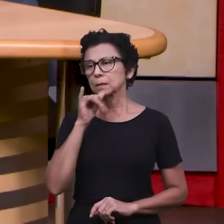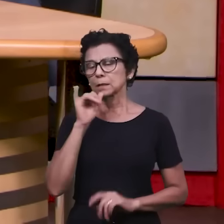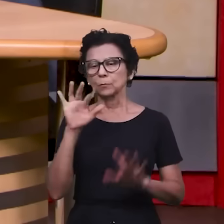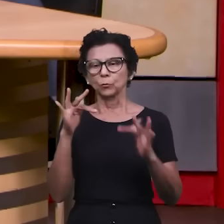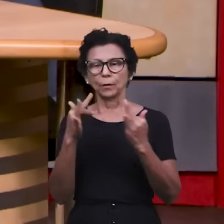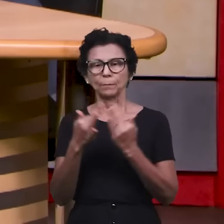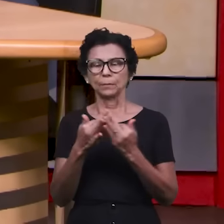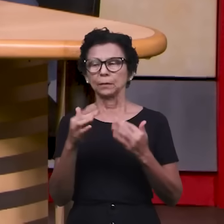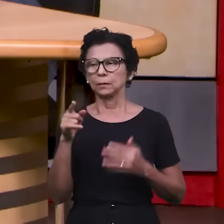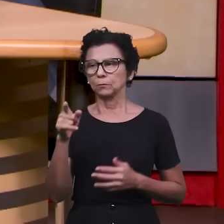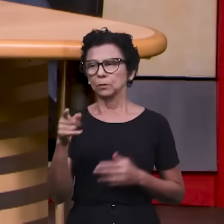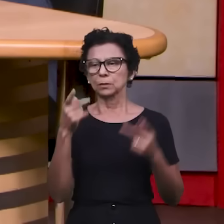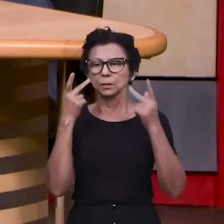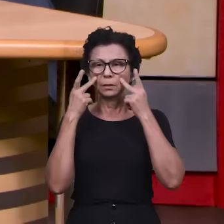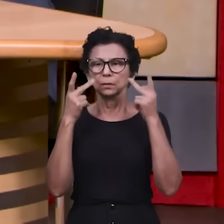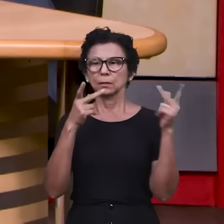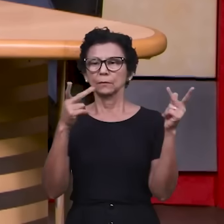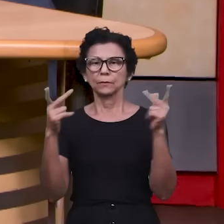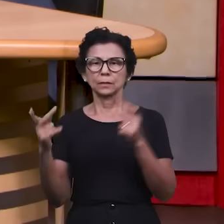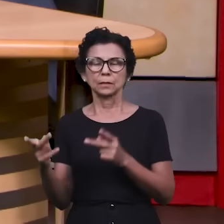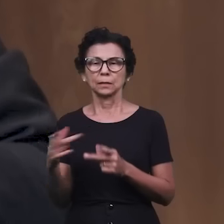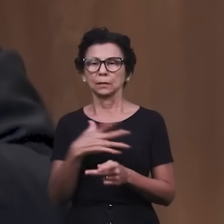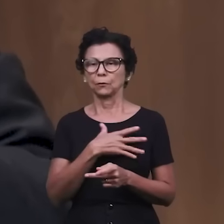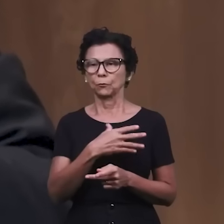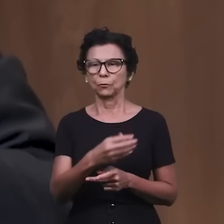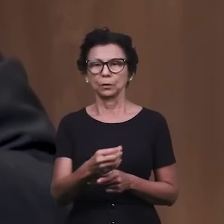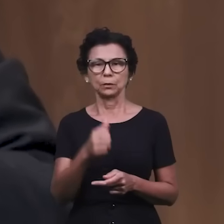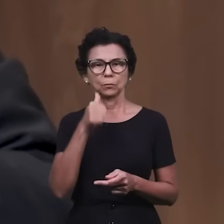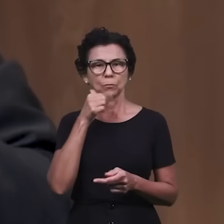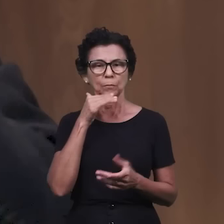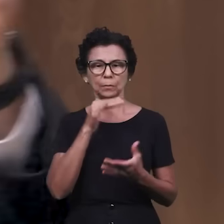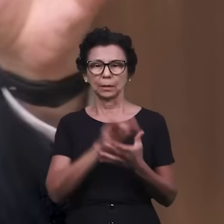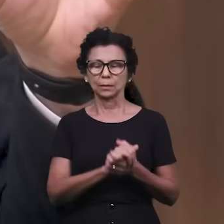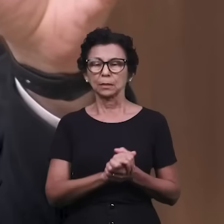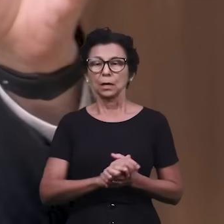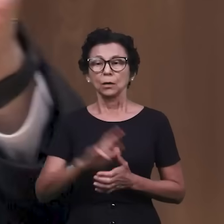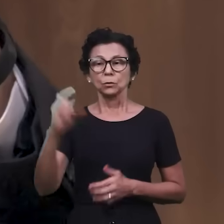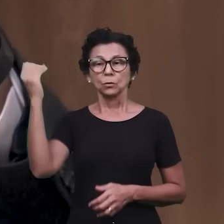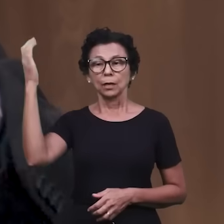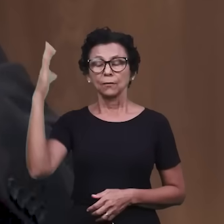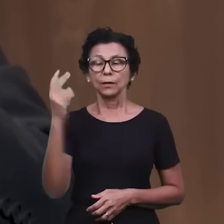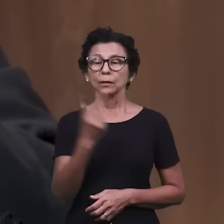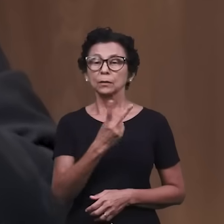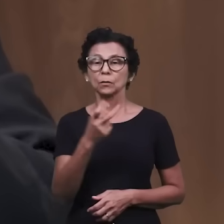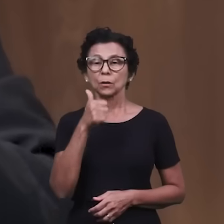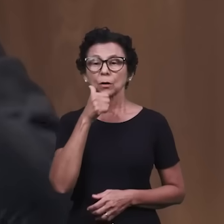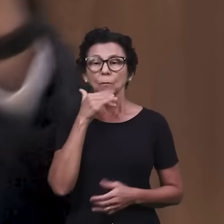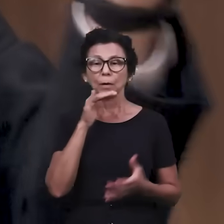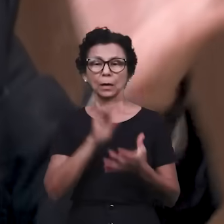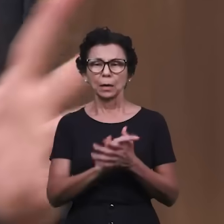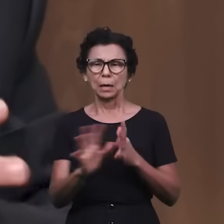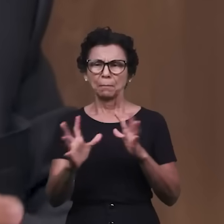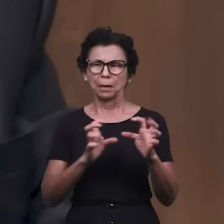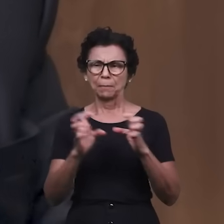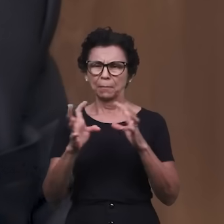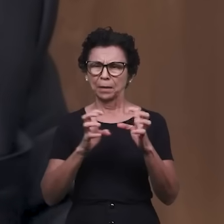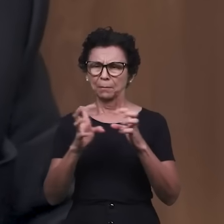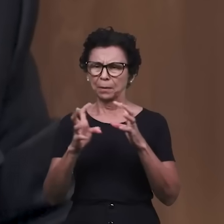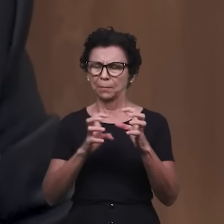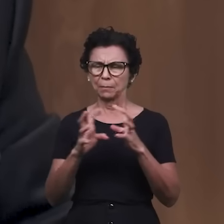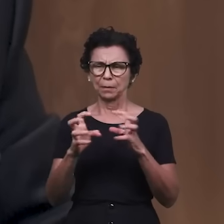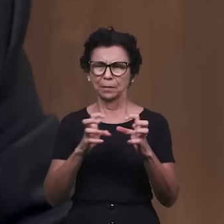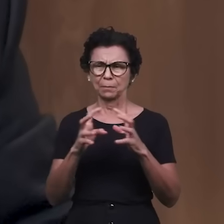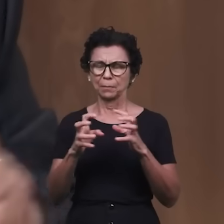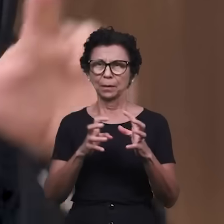casal, filhos, por exemplo, e o Senhor te revela que aquele casal está brigando muito, não está